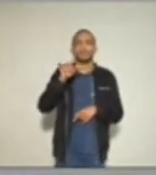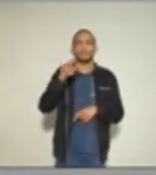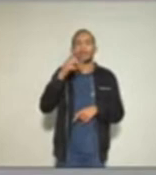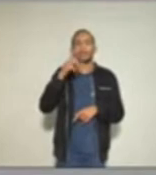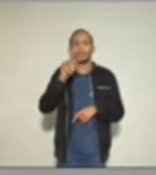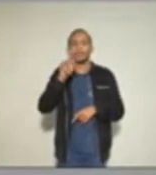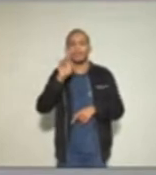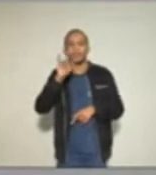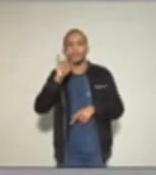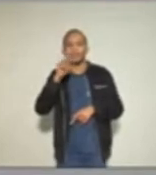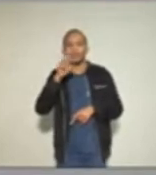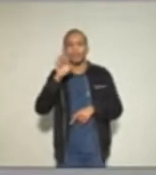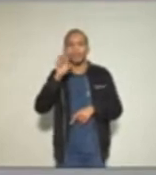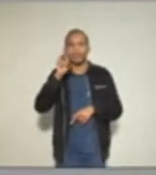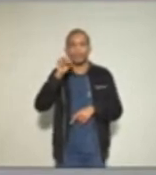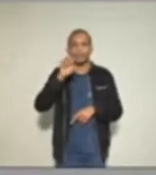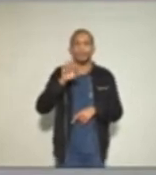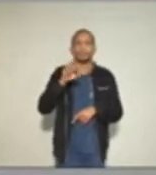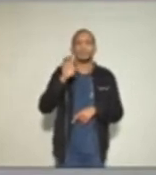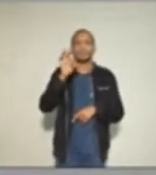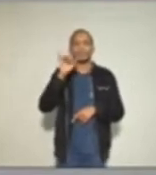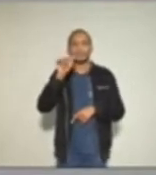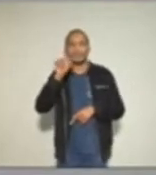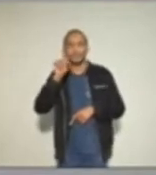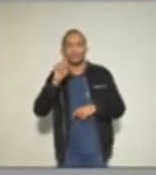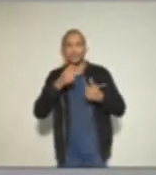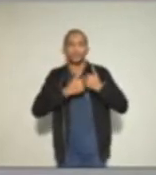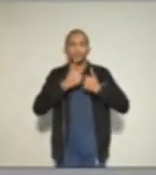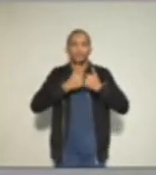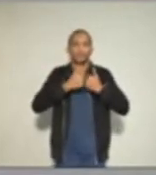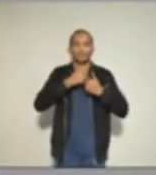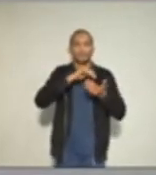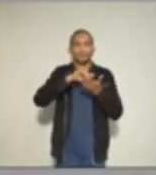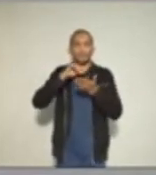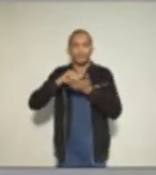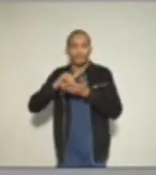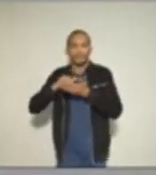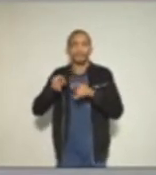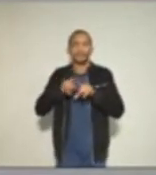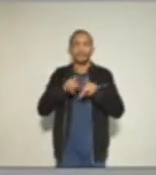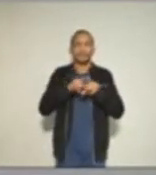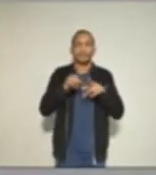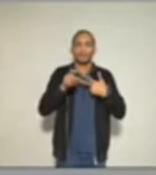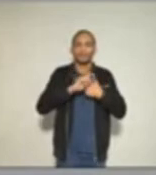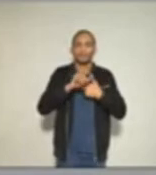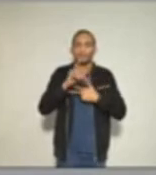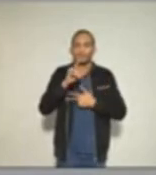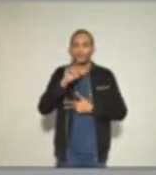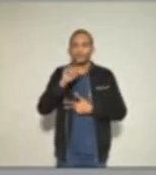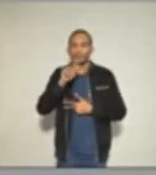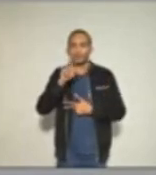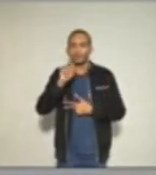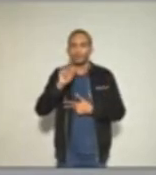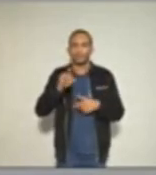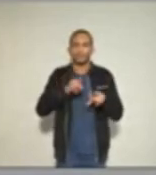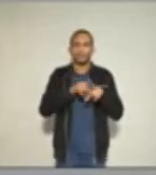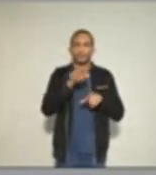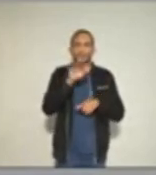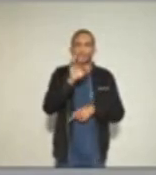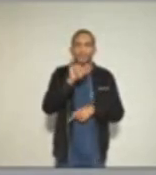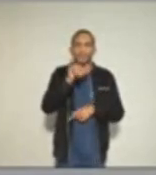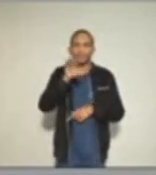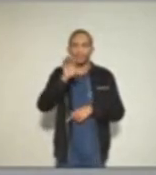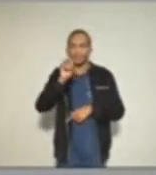Fazenda, Tiago Milim, Esportes, senhores secretários executivos Diogo Soares e Fábio